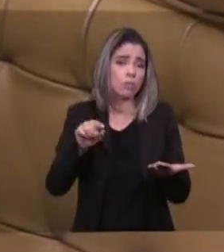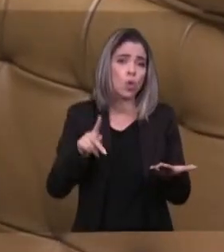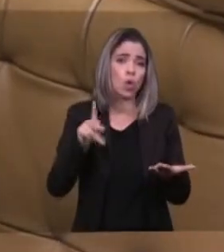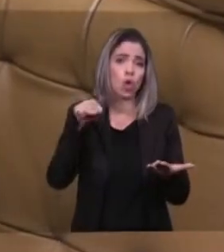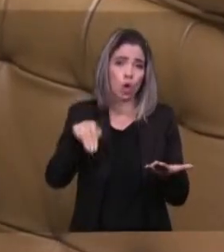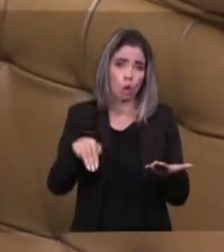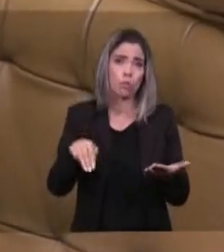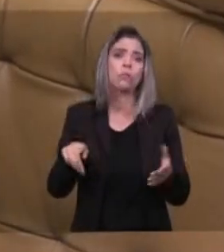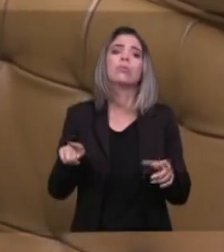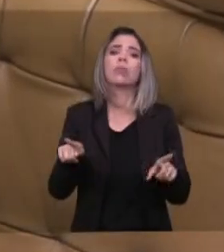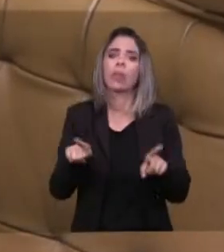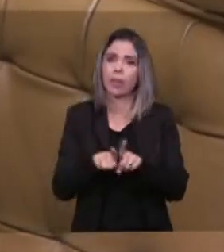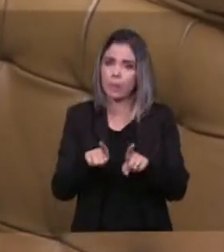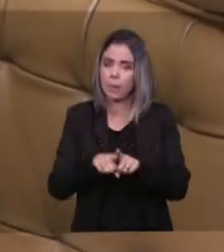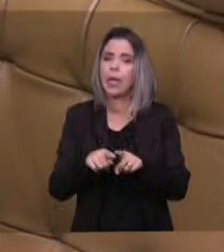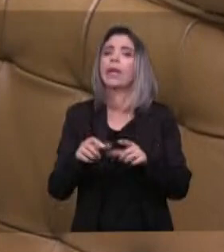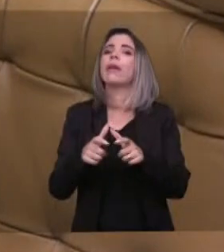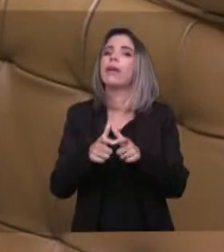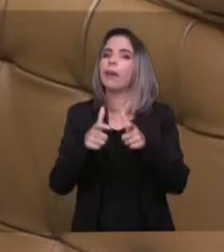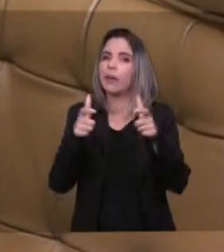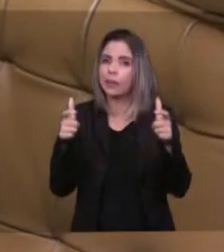terra, ainda mais terra.